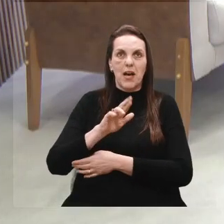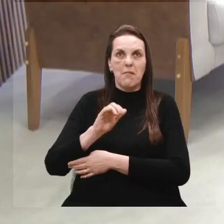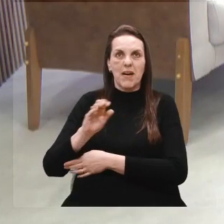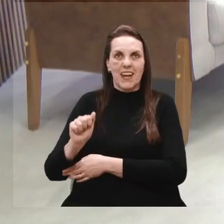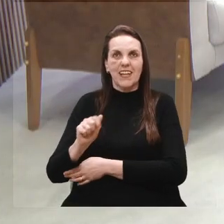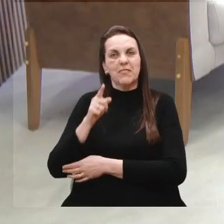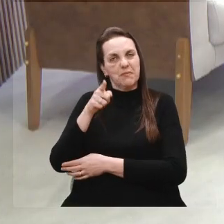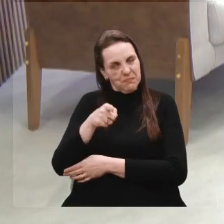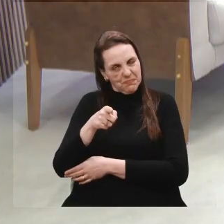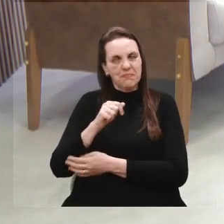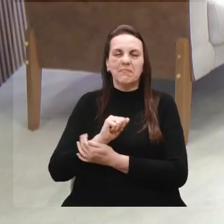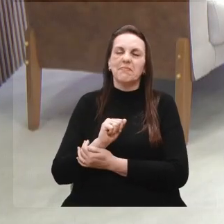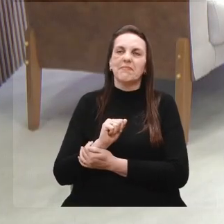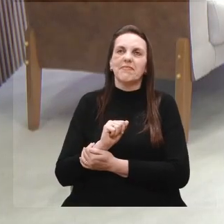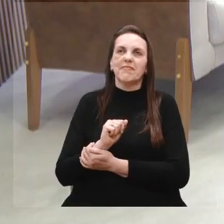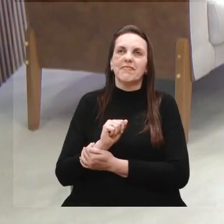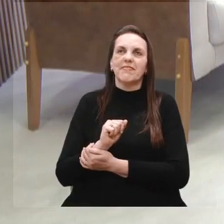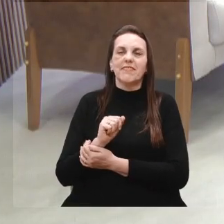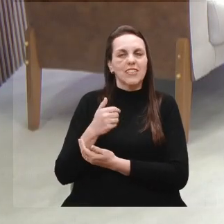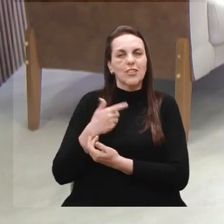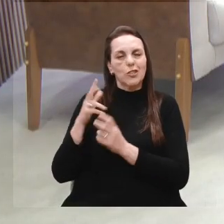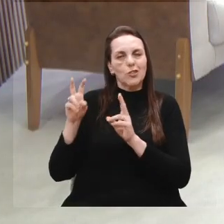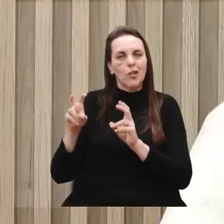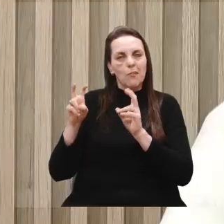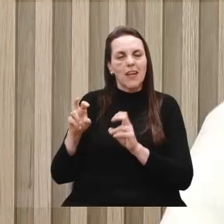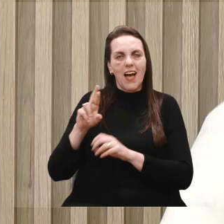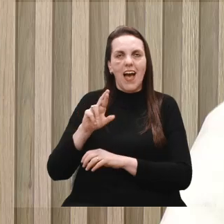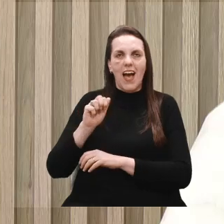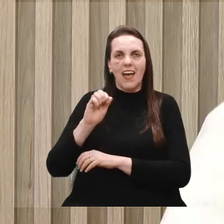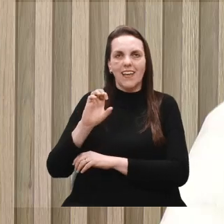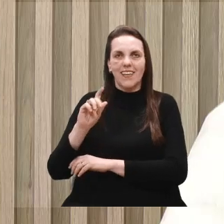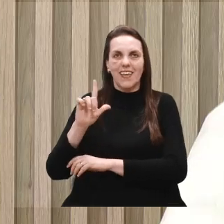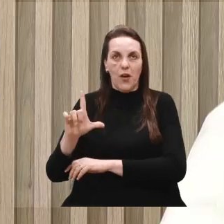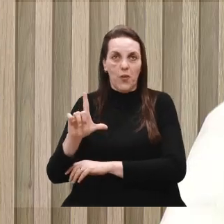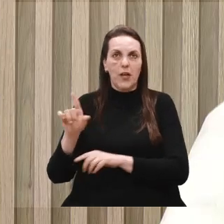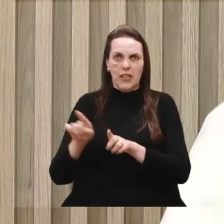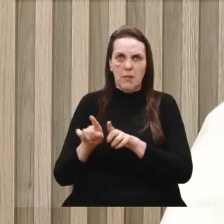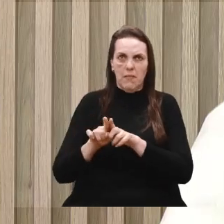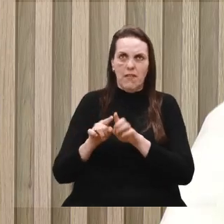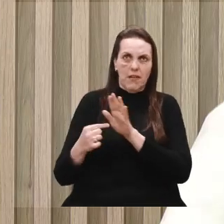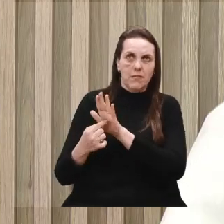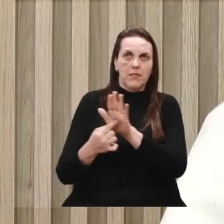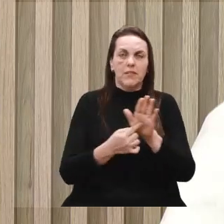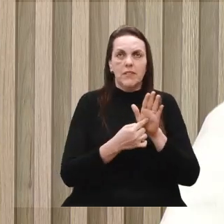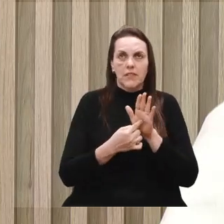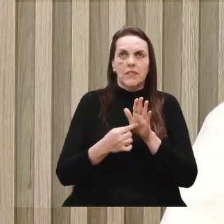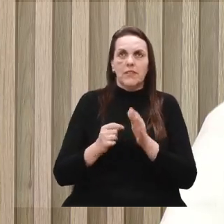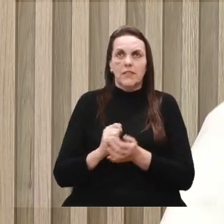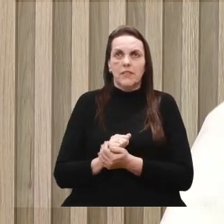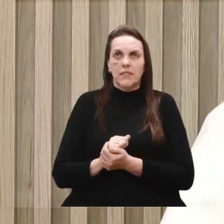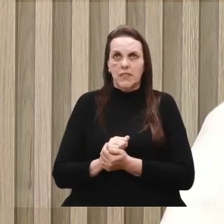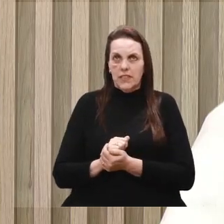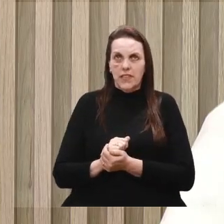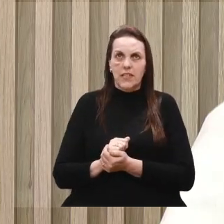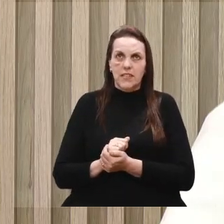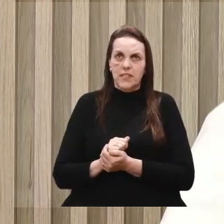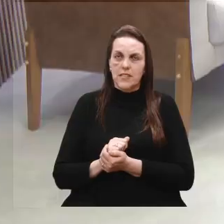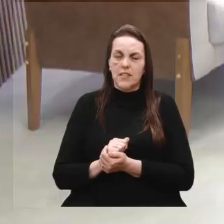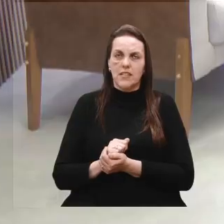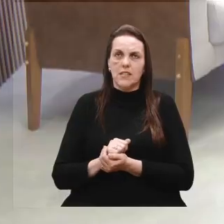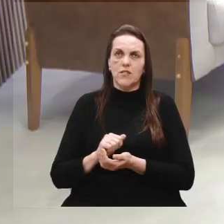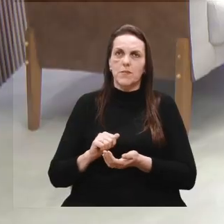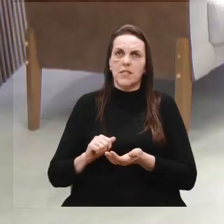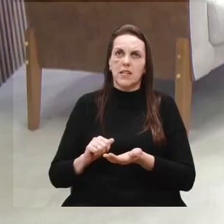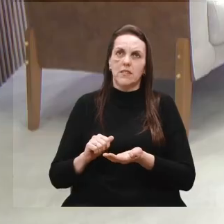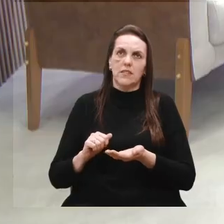a nossa Raquel. Certo, e essa tese vai apresentar também, né? Eu acho que tem um momento de apresentação desse dia 2, então... A